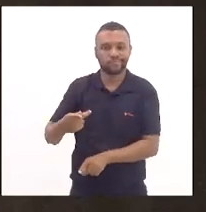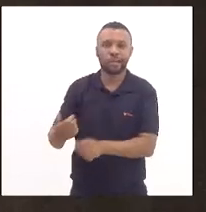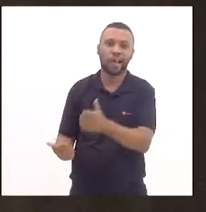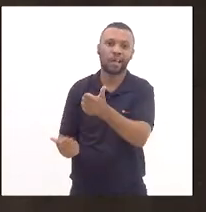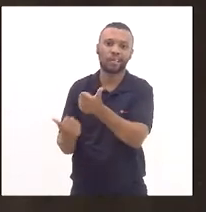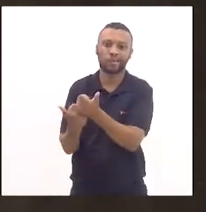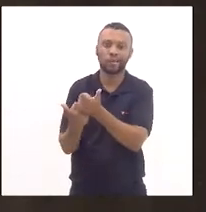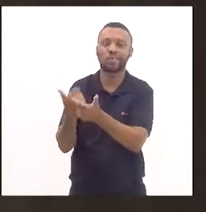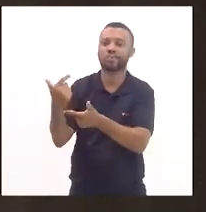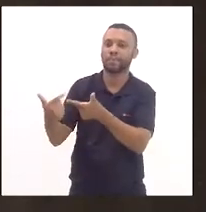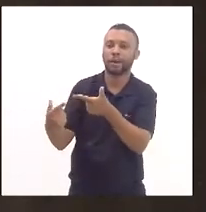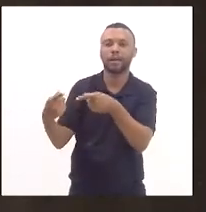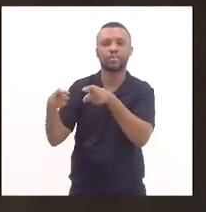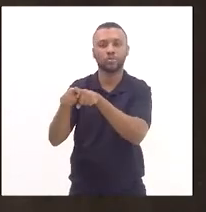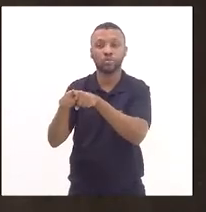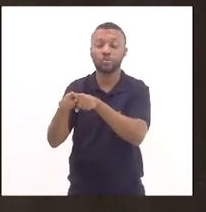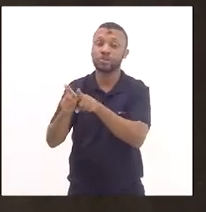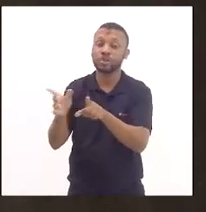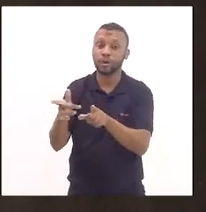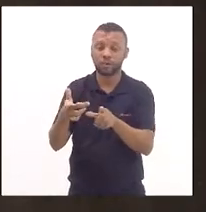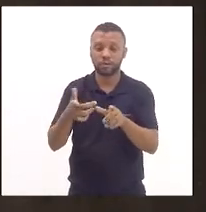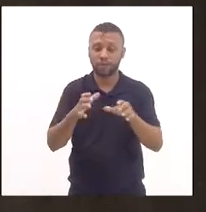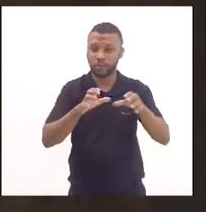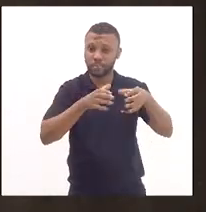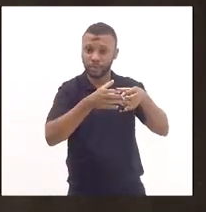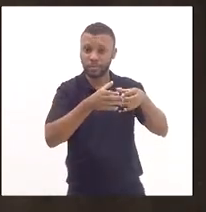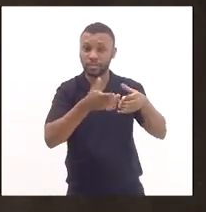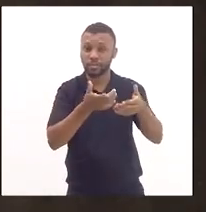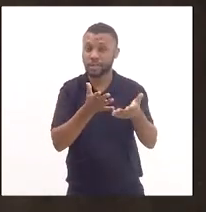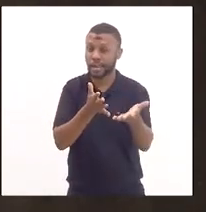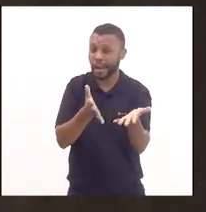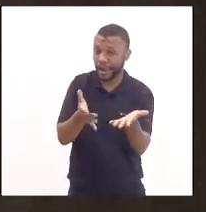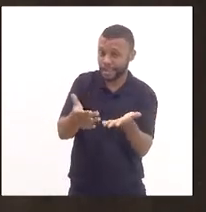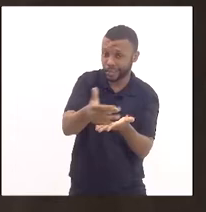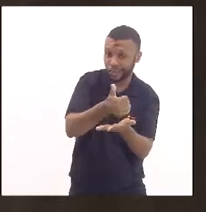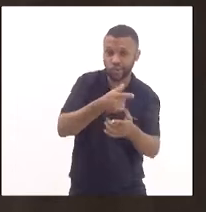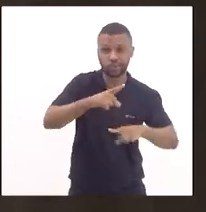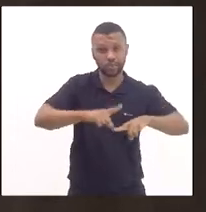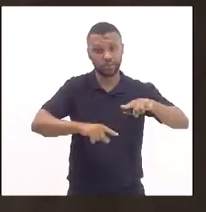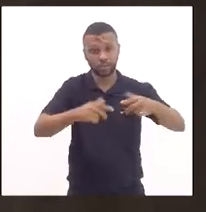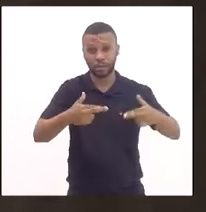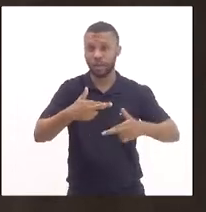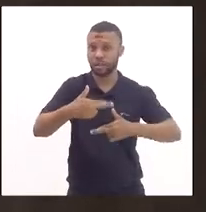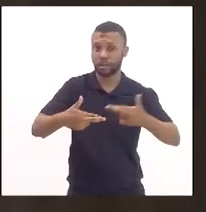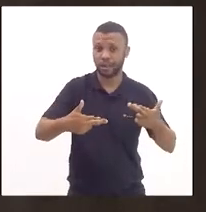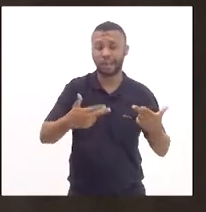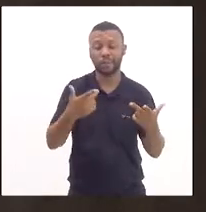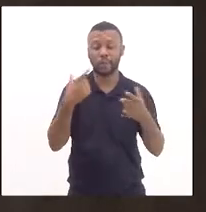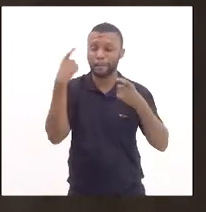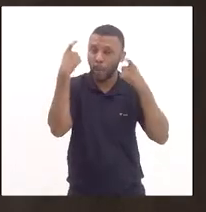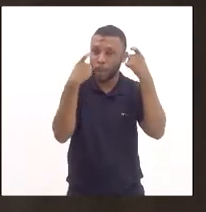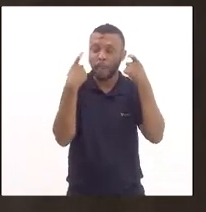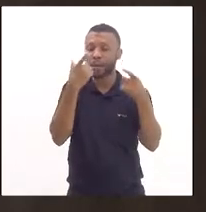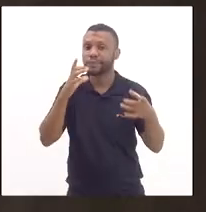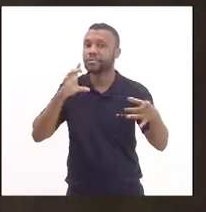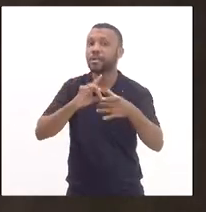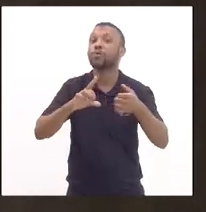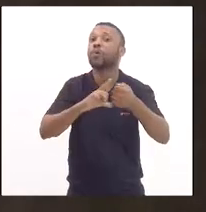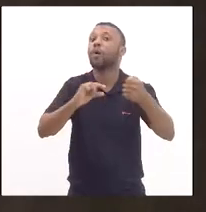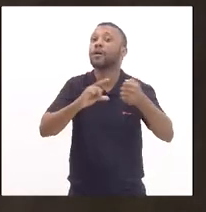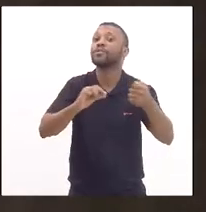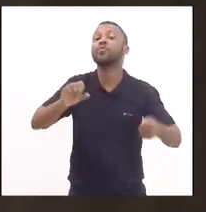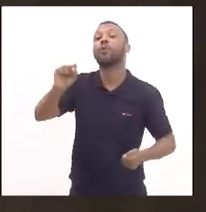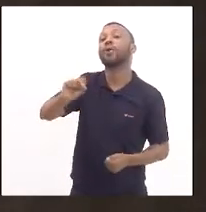Havia preocupações das cooperativas de catadores com alguns artigos, nomeadamente com o artigo 8º e vários